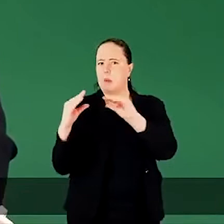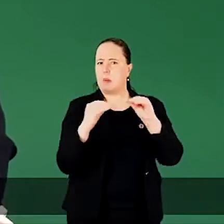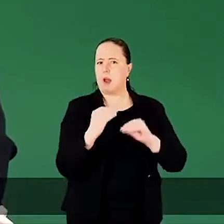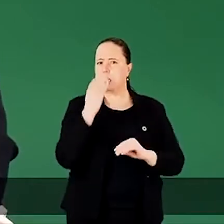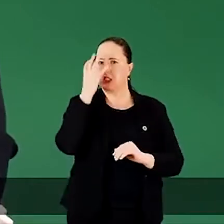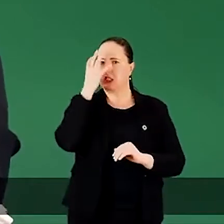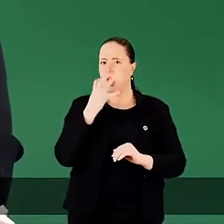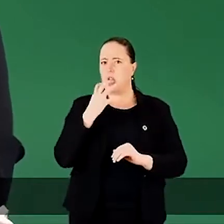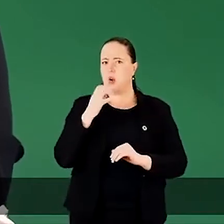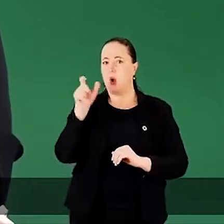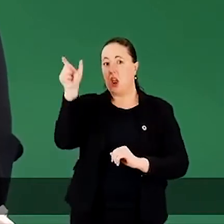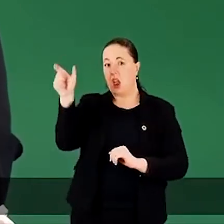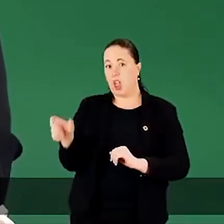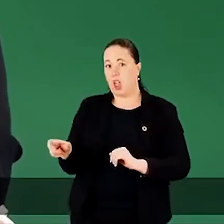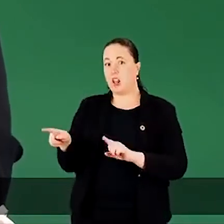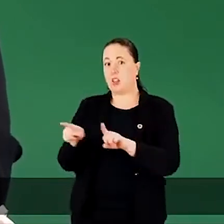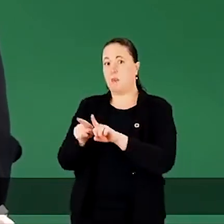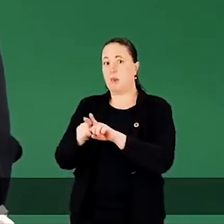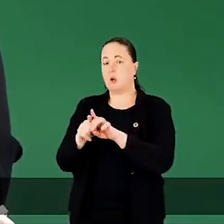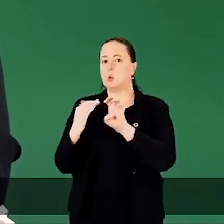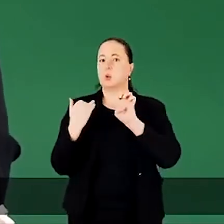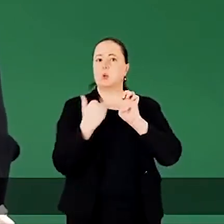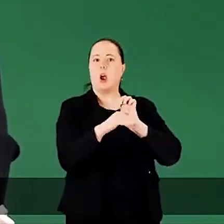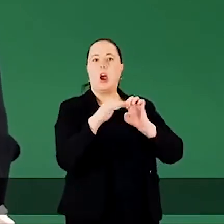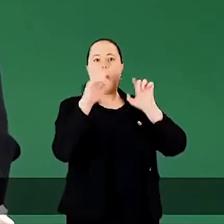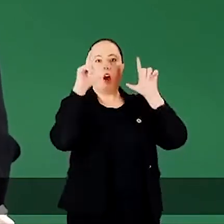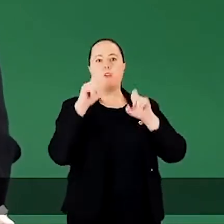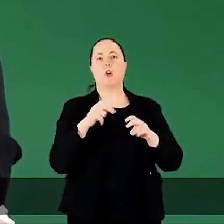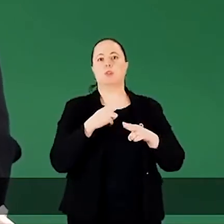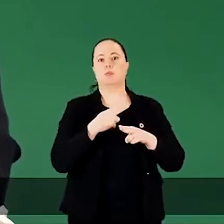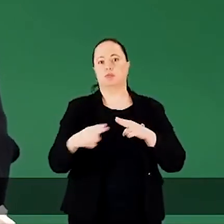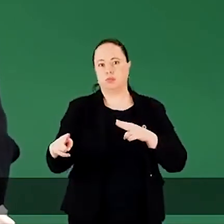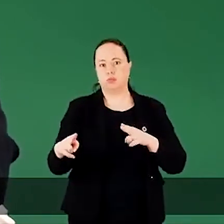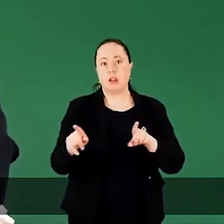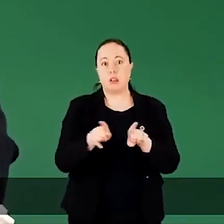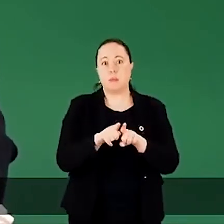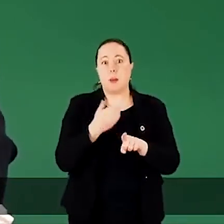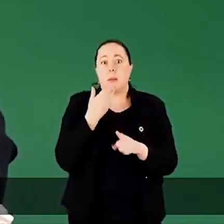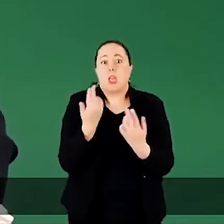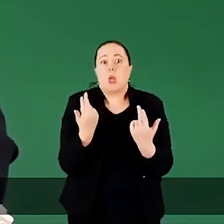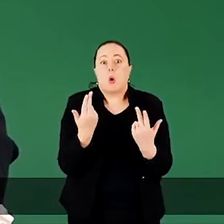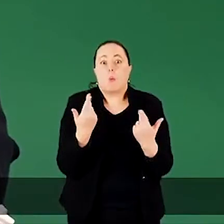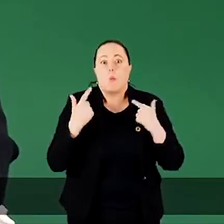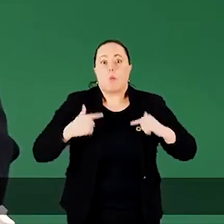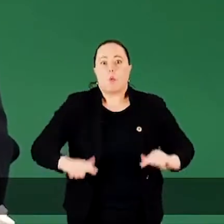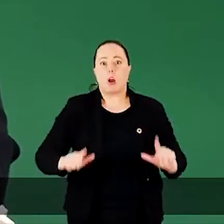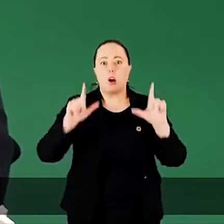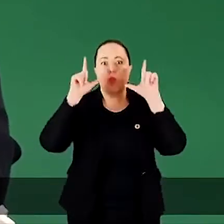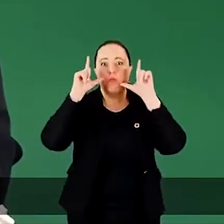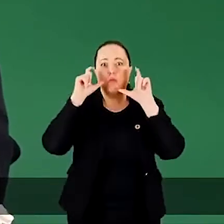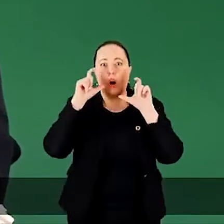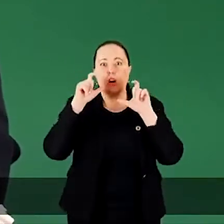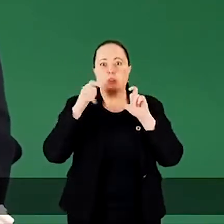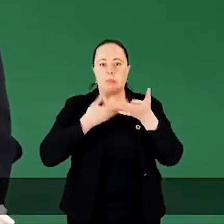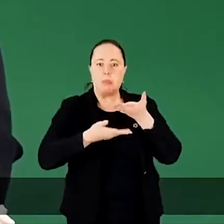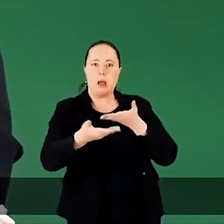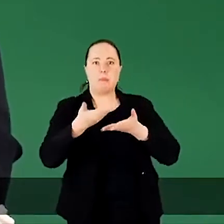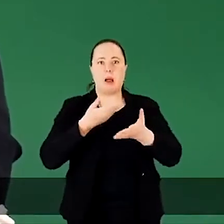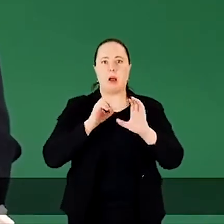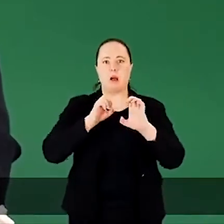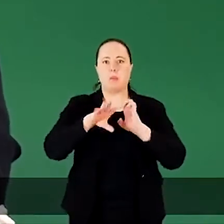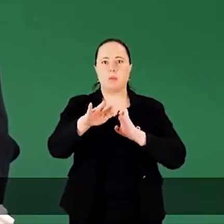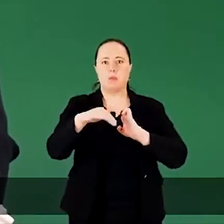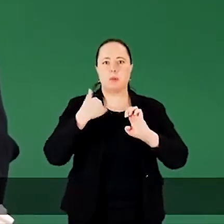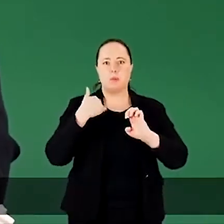a falsa menina começava a mandar fotos dela sem roupa e pedia foto dos meninos também sem roupas. E eles,